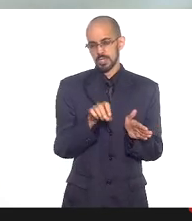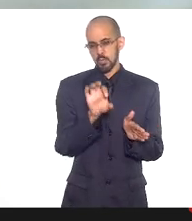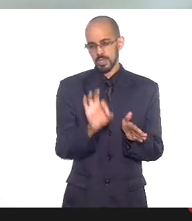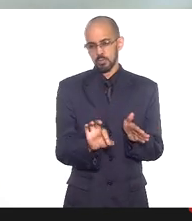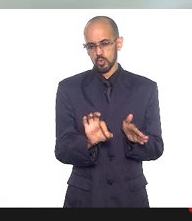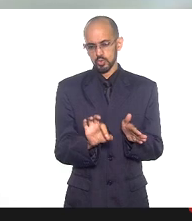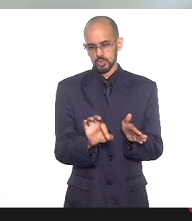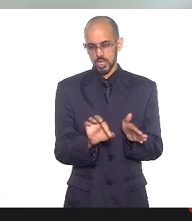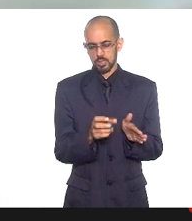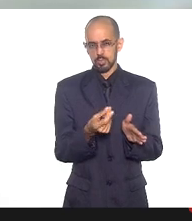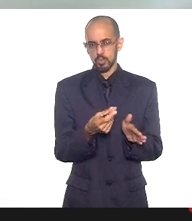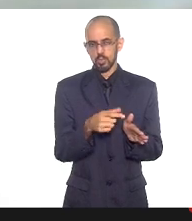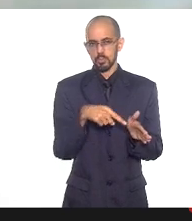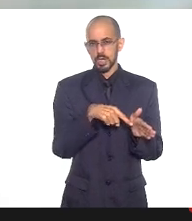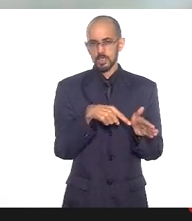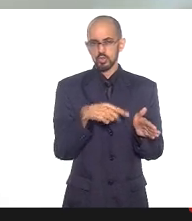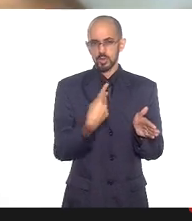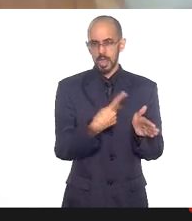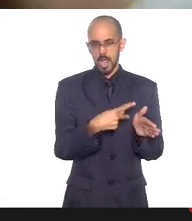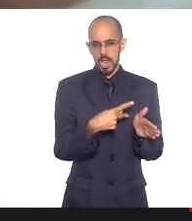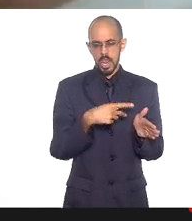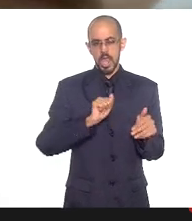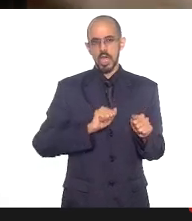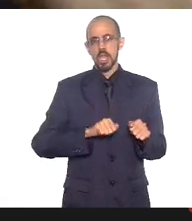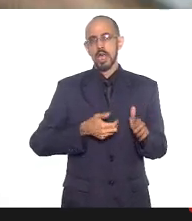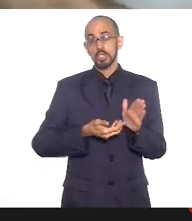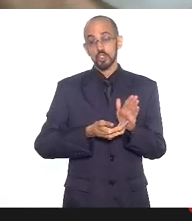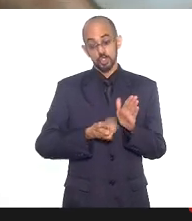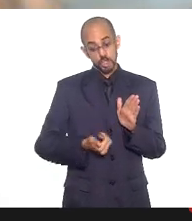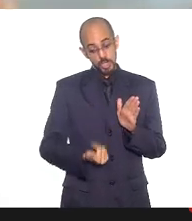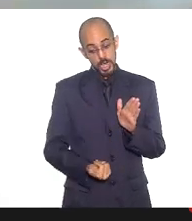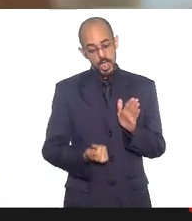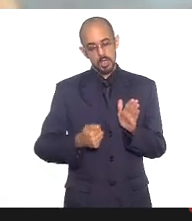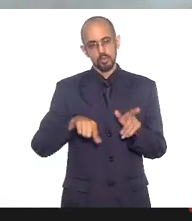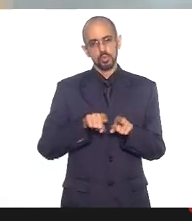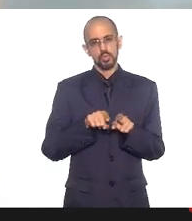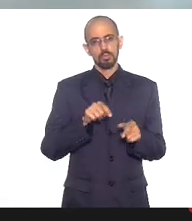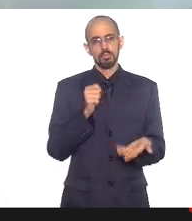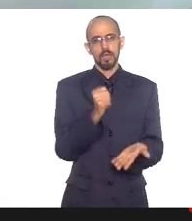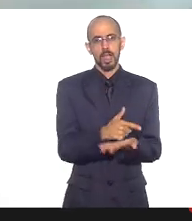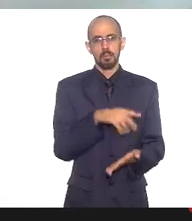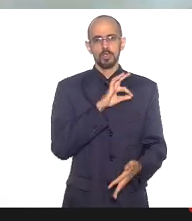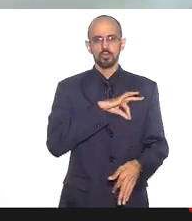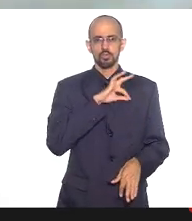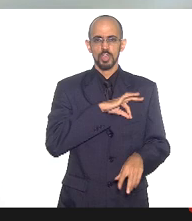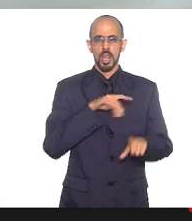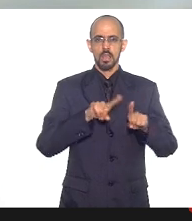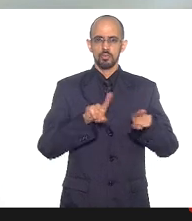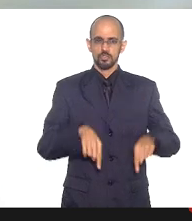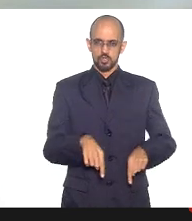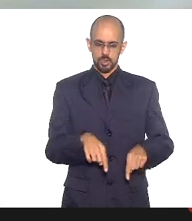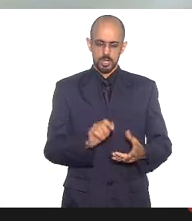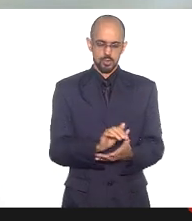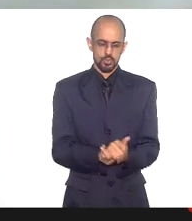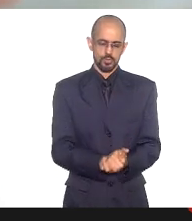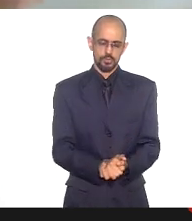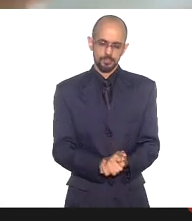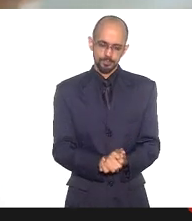50% do preço de uma plataforma, tirado toda a mão de obra, só o subsídio e equipamento.